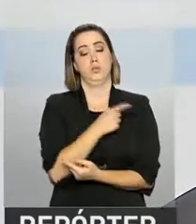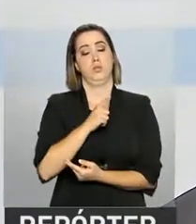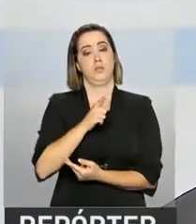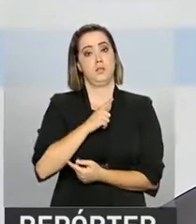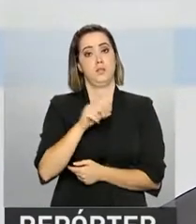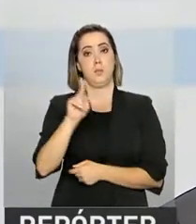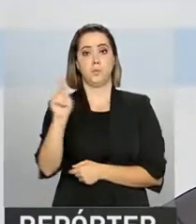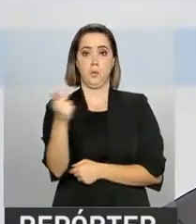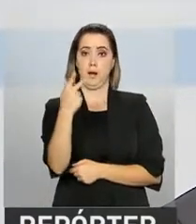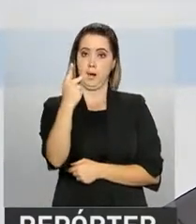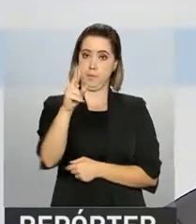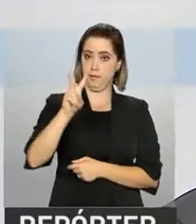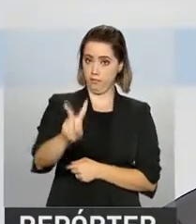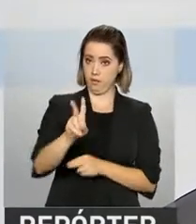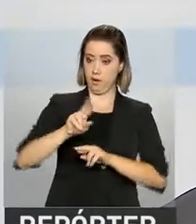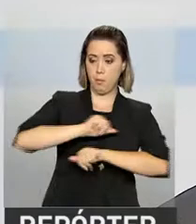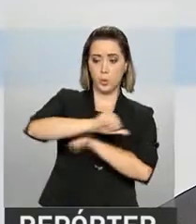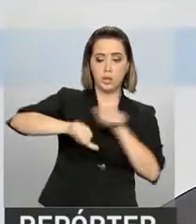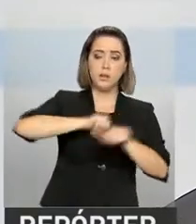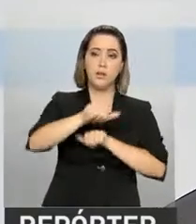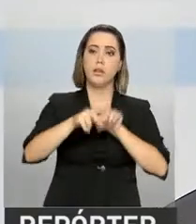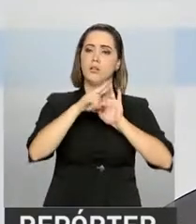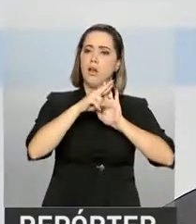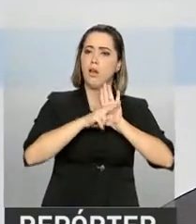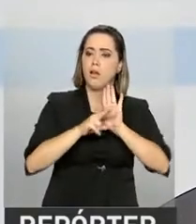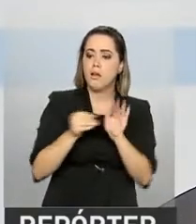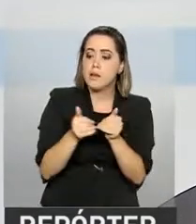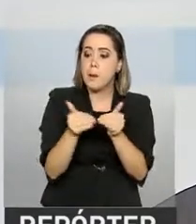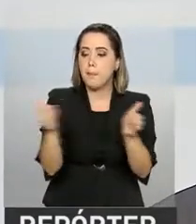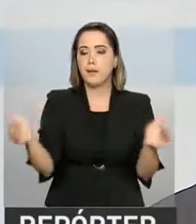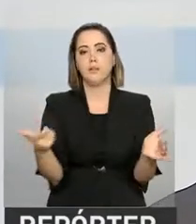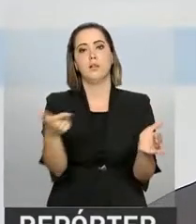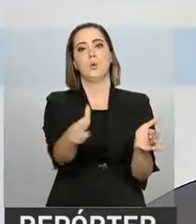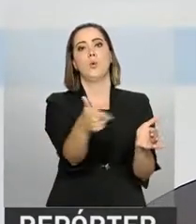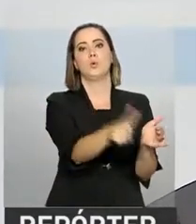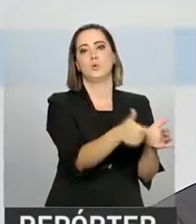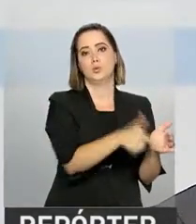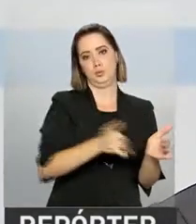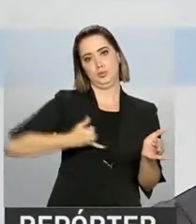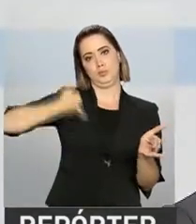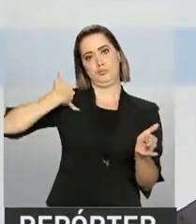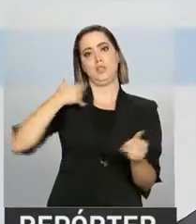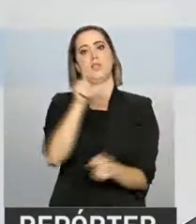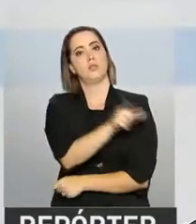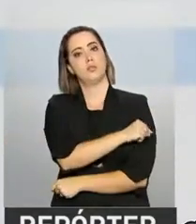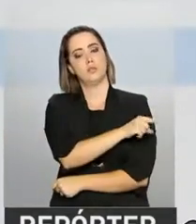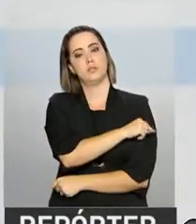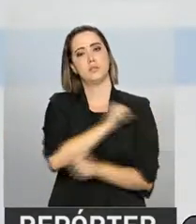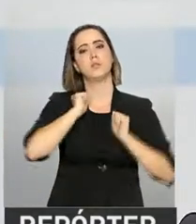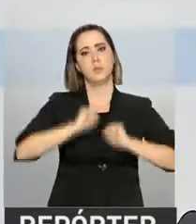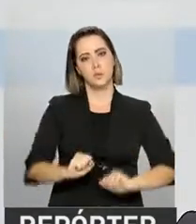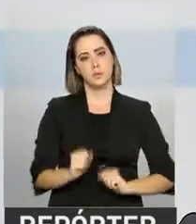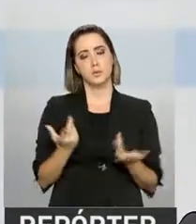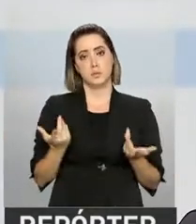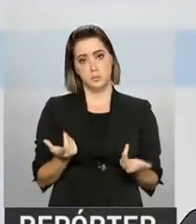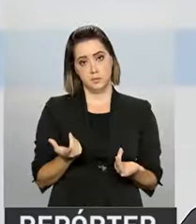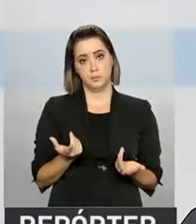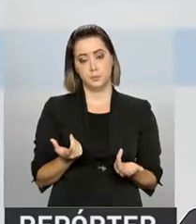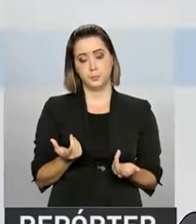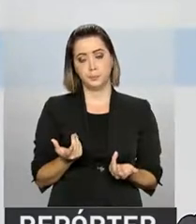com mudança de protocolo, ampliando a vacinação para outras faixas etárias e permitindo que